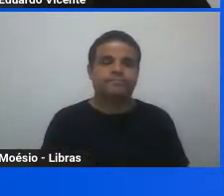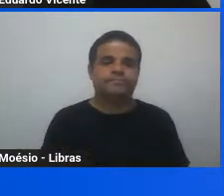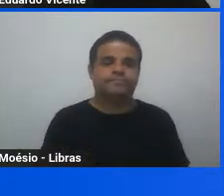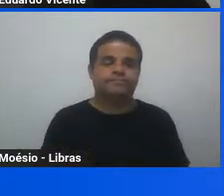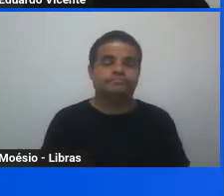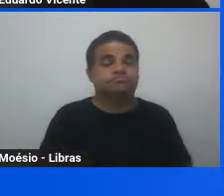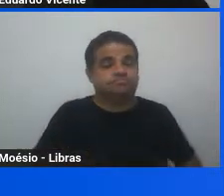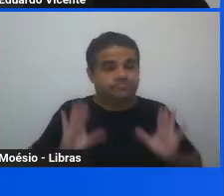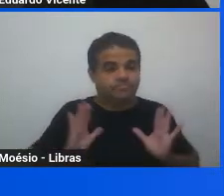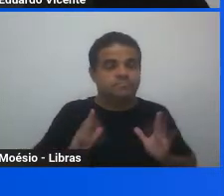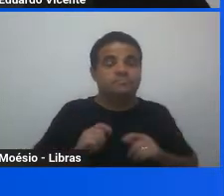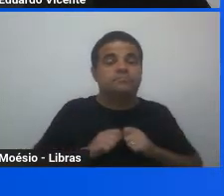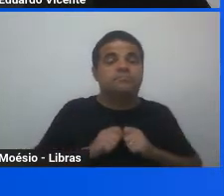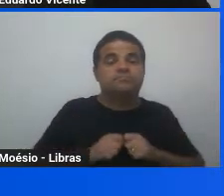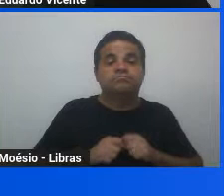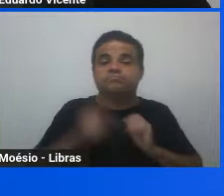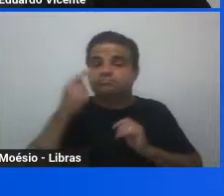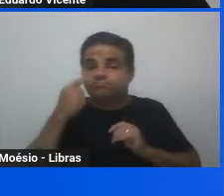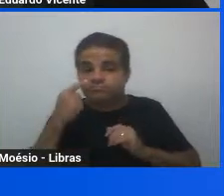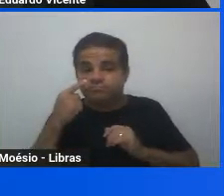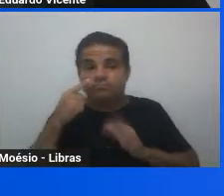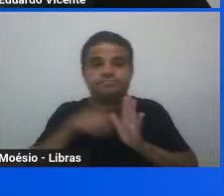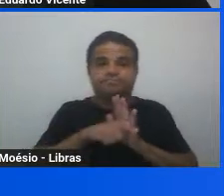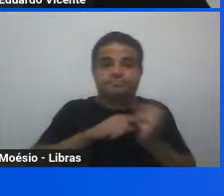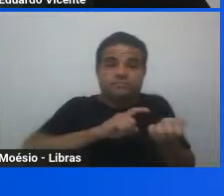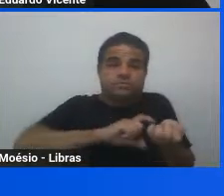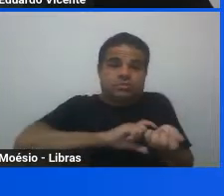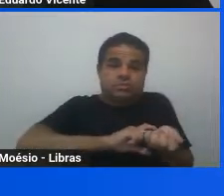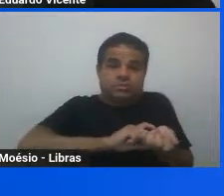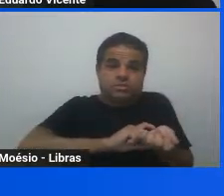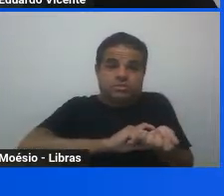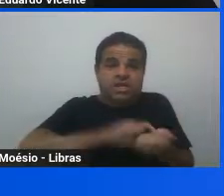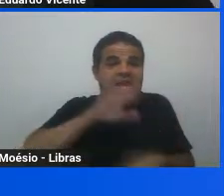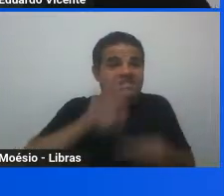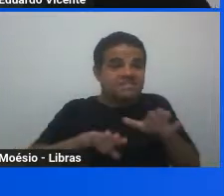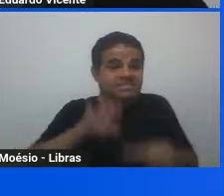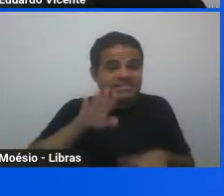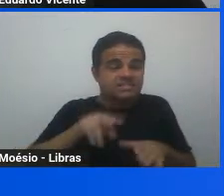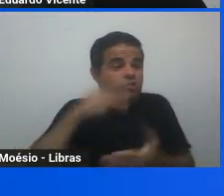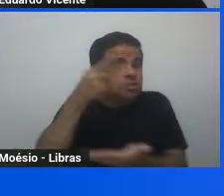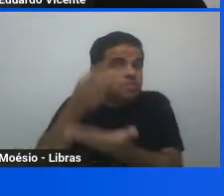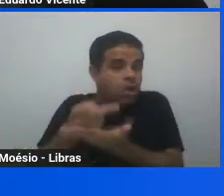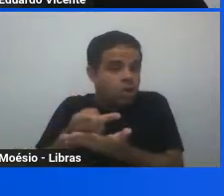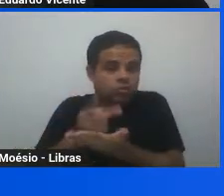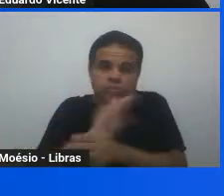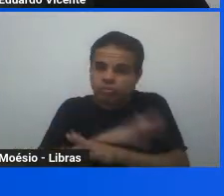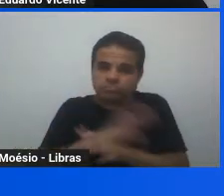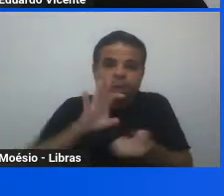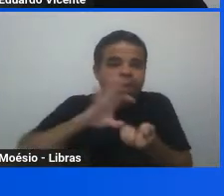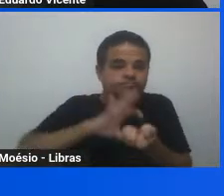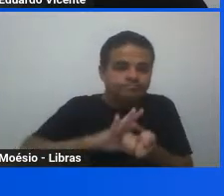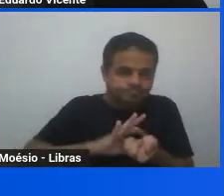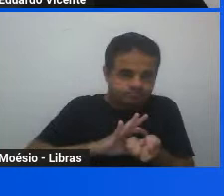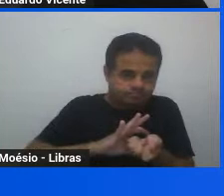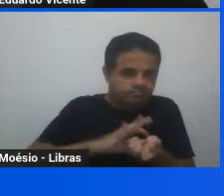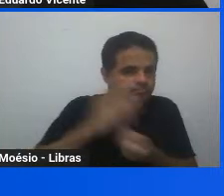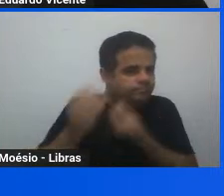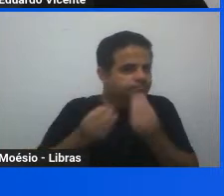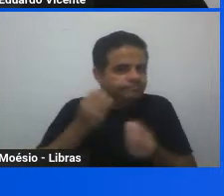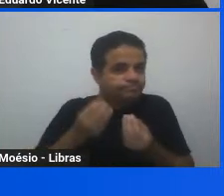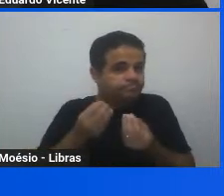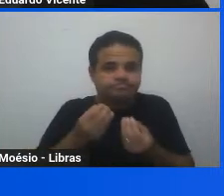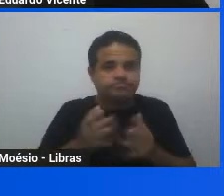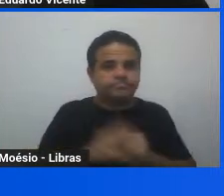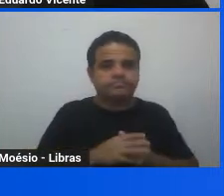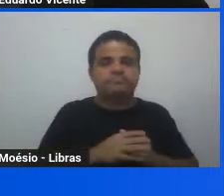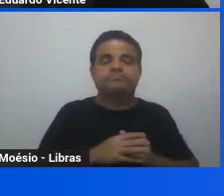Vou fazer, então, checagem do pulso, porque às vezes ela só está desmaiada. Como eu vou checar o pulso? Olha,